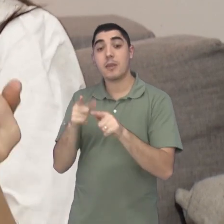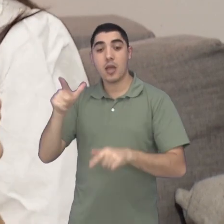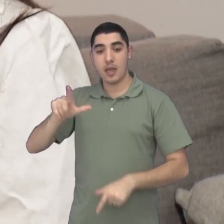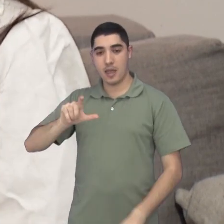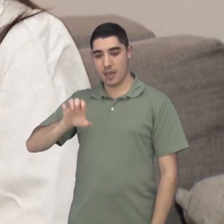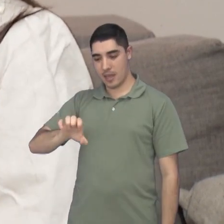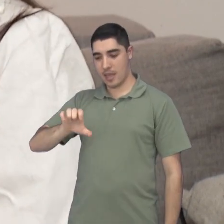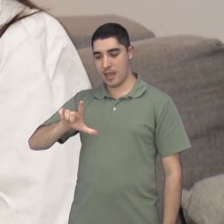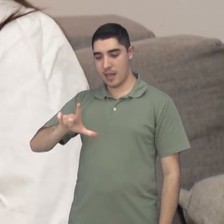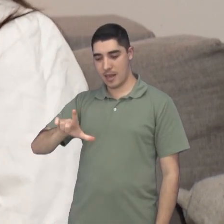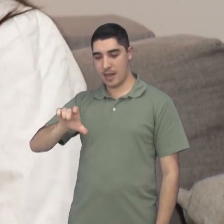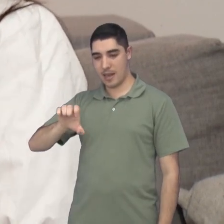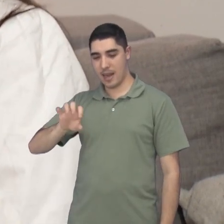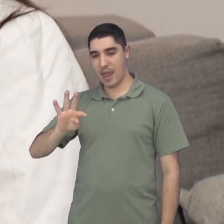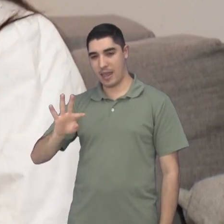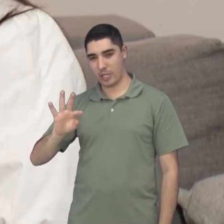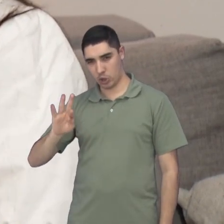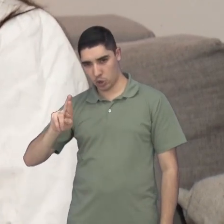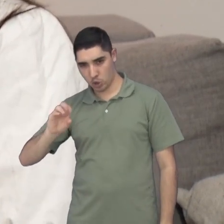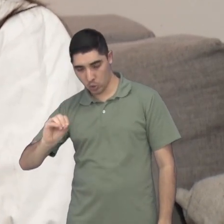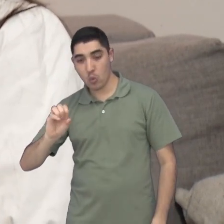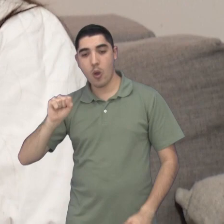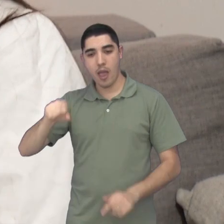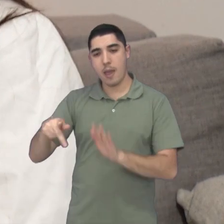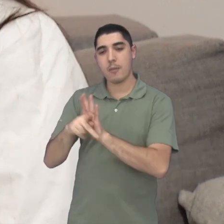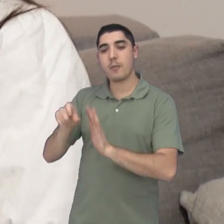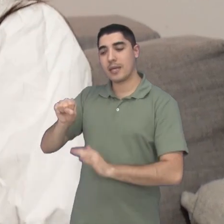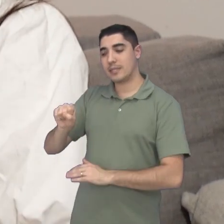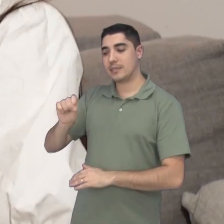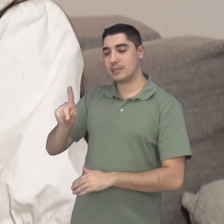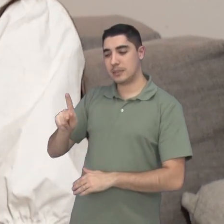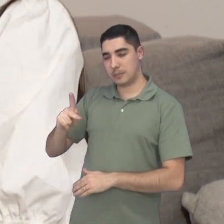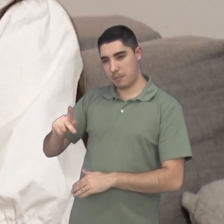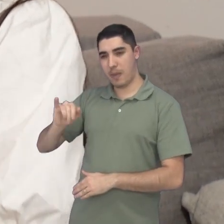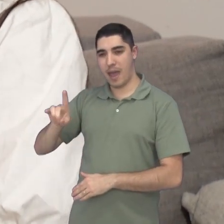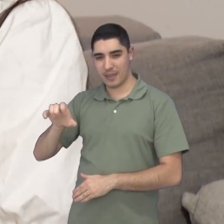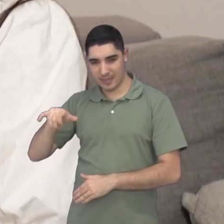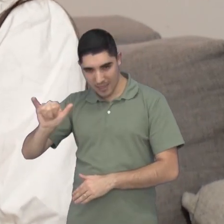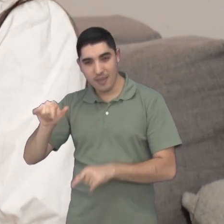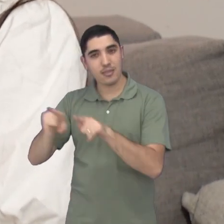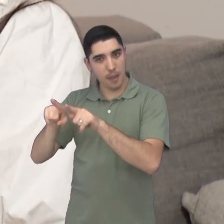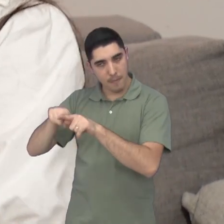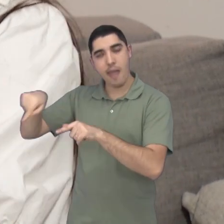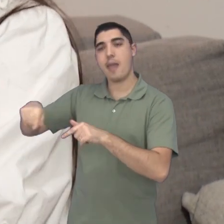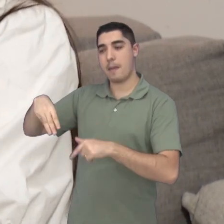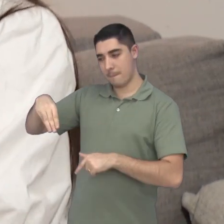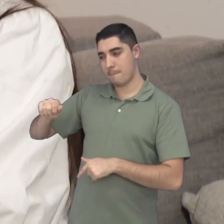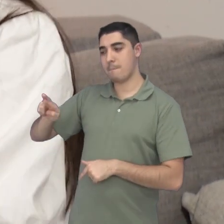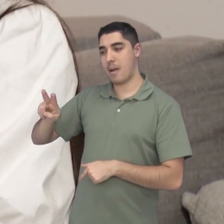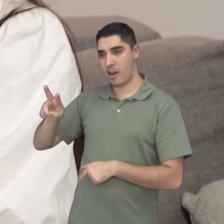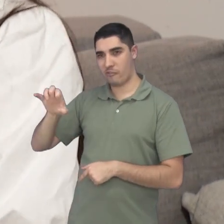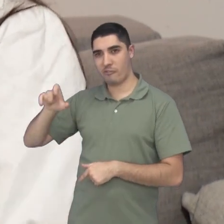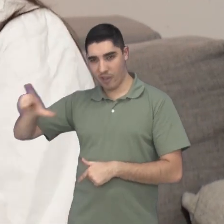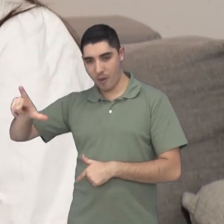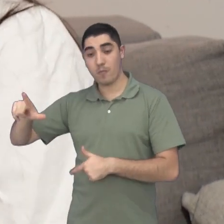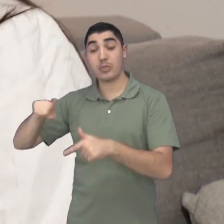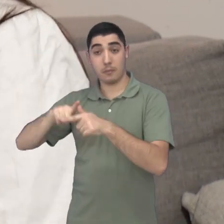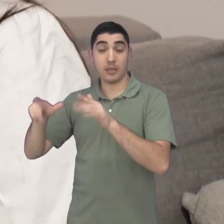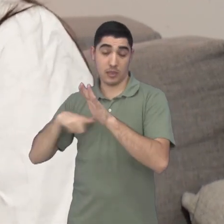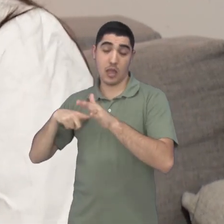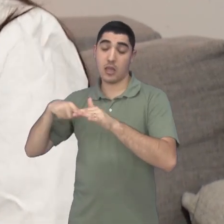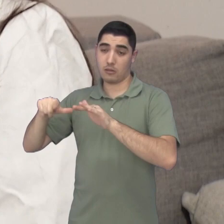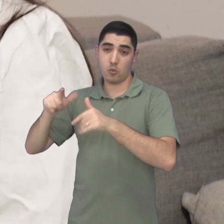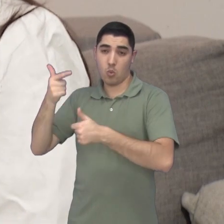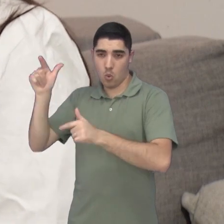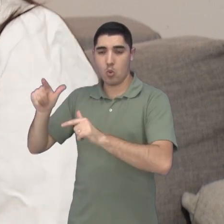que também é do Spidey e seus amigos, que tá na Disney Plus, também da Marvel. Eu também fiz, que foi o meu primeiro personagem na